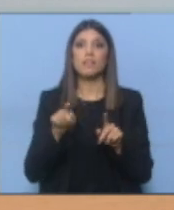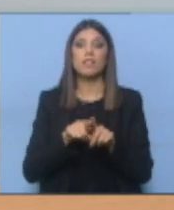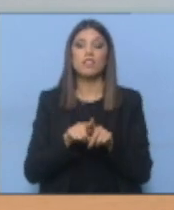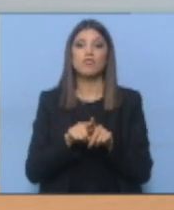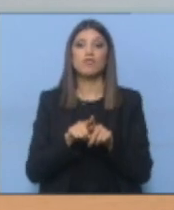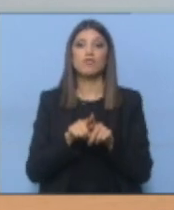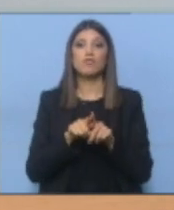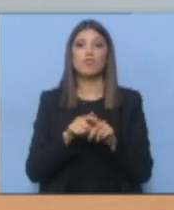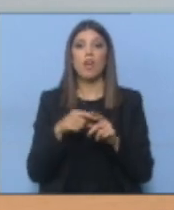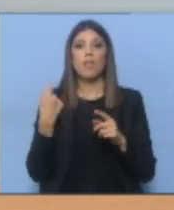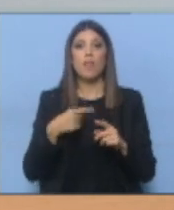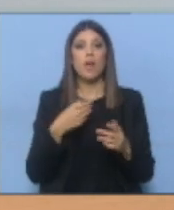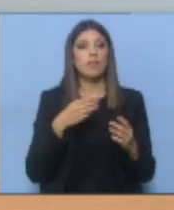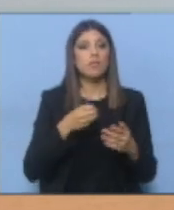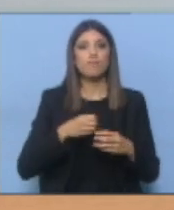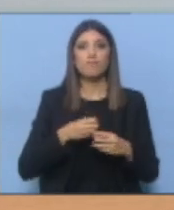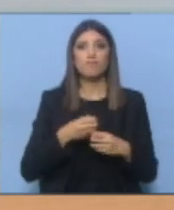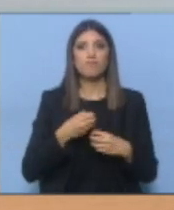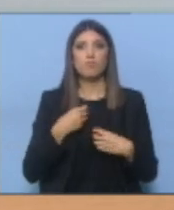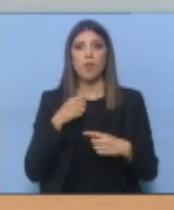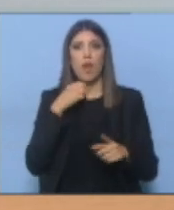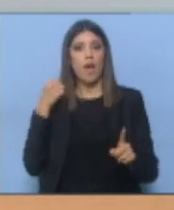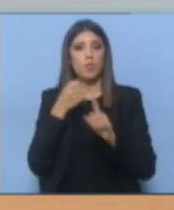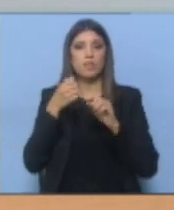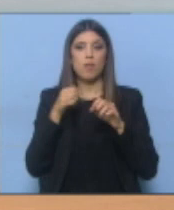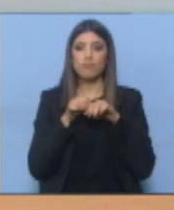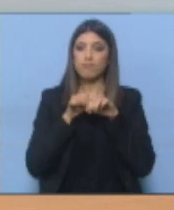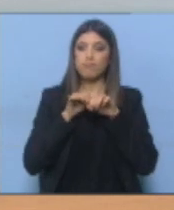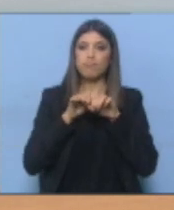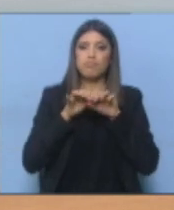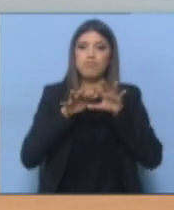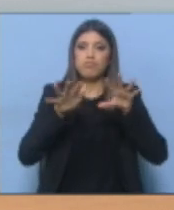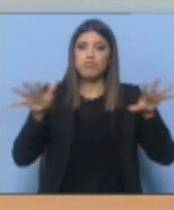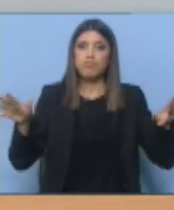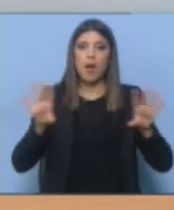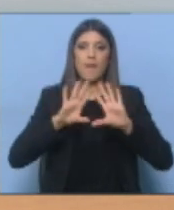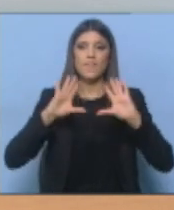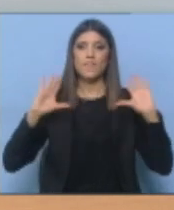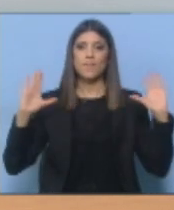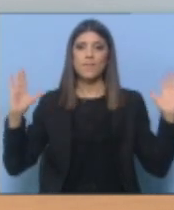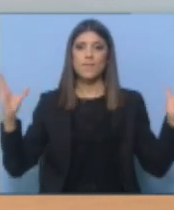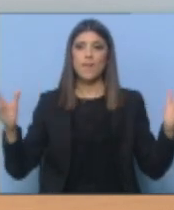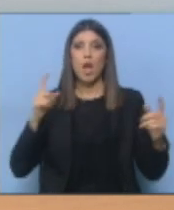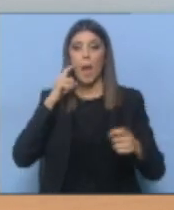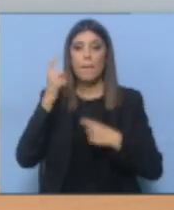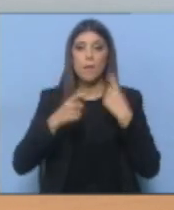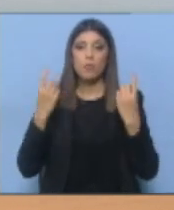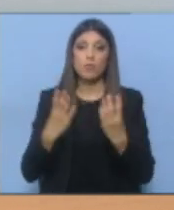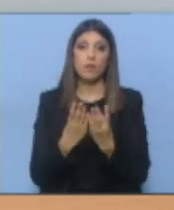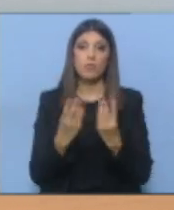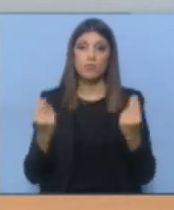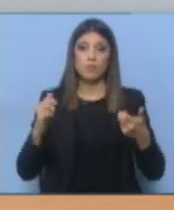tem um leque de atuação mais amplo e também na solução ou na procura da solução e na proposta de soluções para os